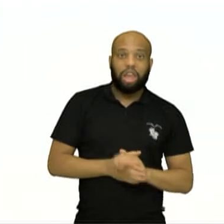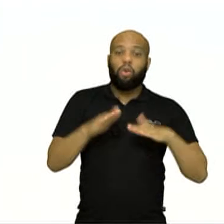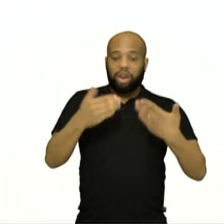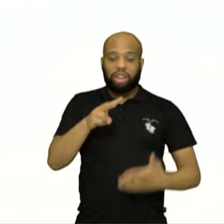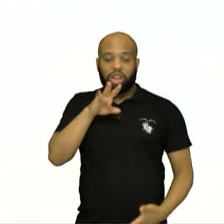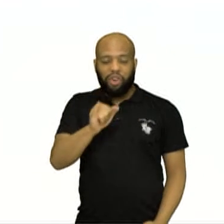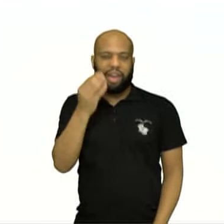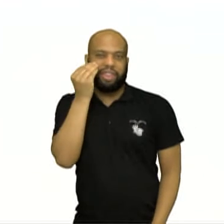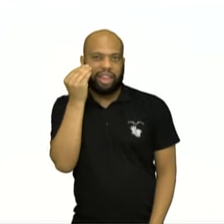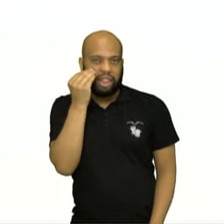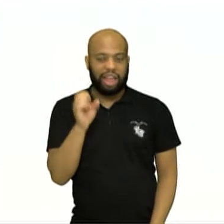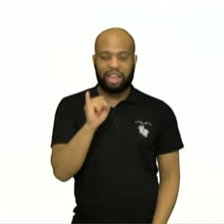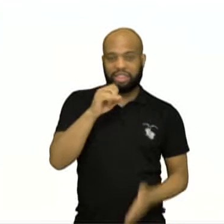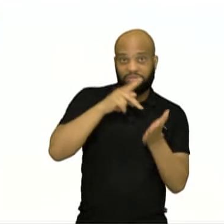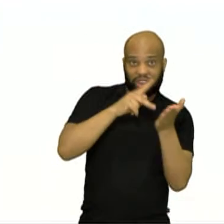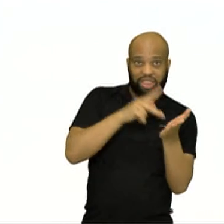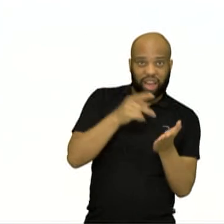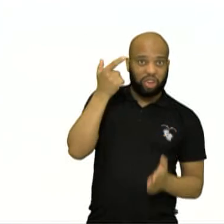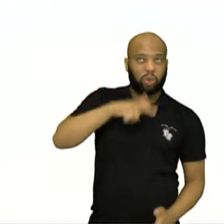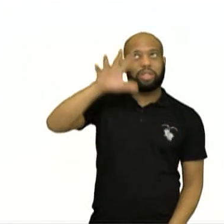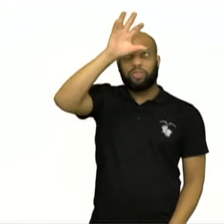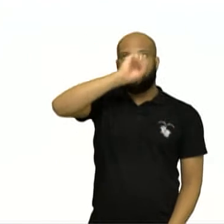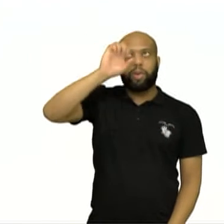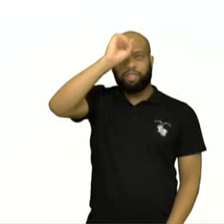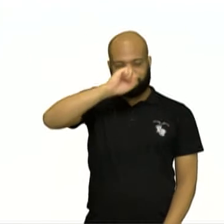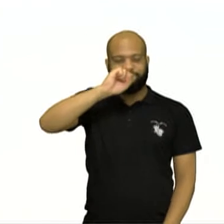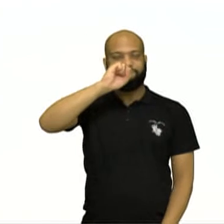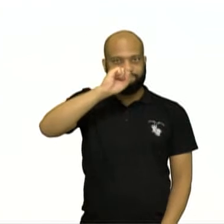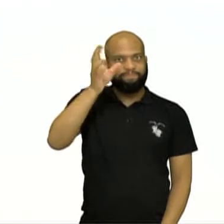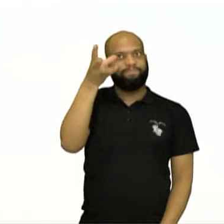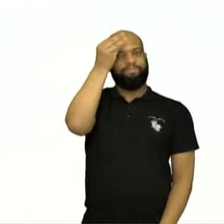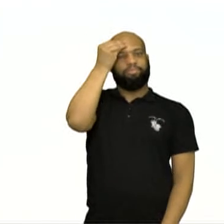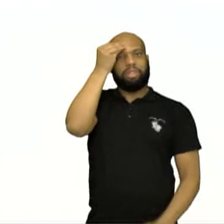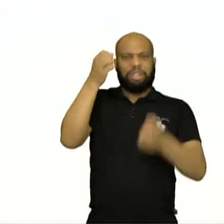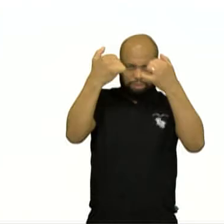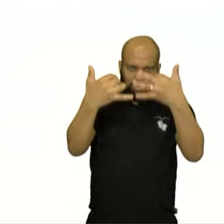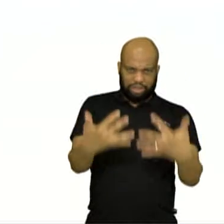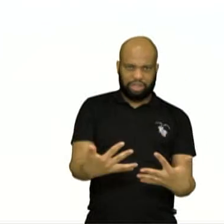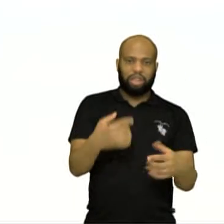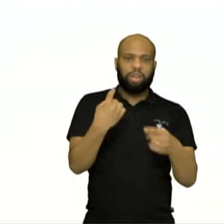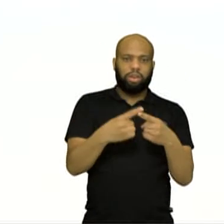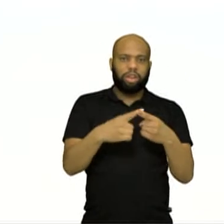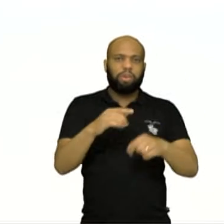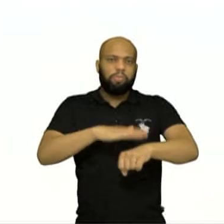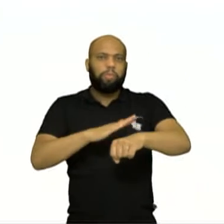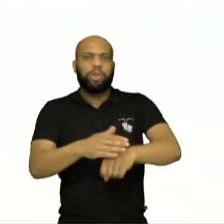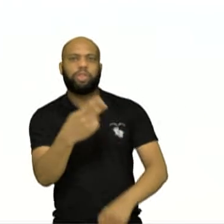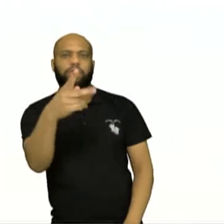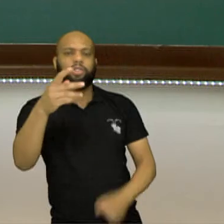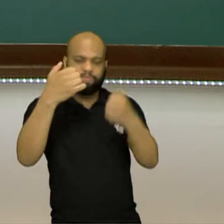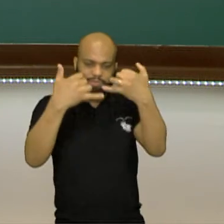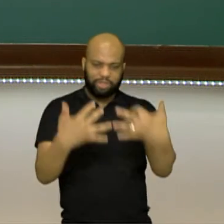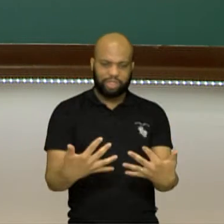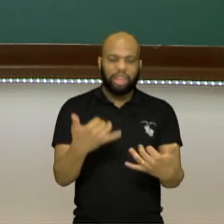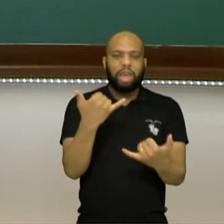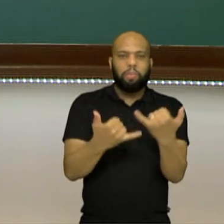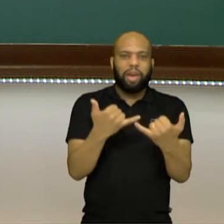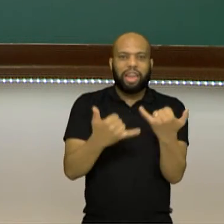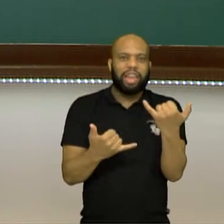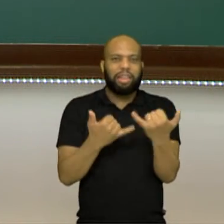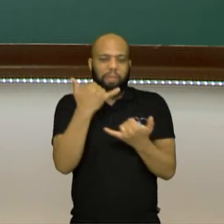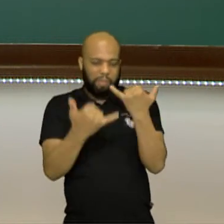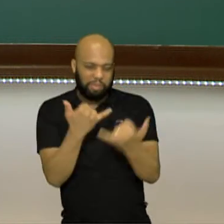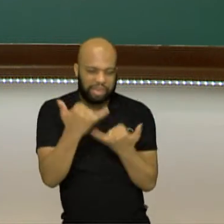testa se realmente você aprendeu aquele assunto, se você está sabendo. Dê uma explicação. É a sua hora aí, a gente pode falar até de brincar de ser